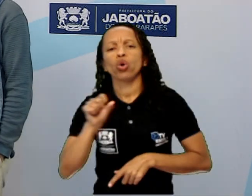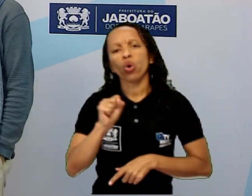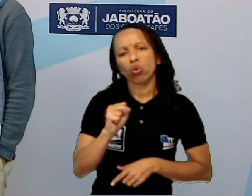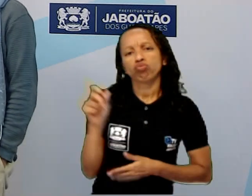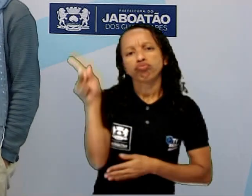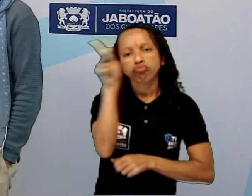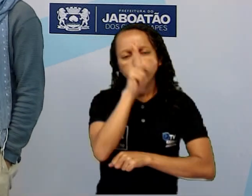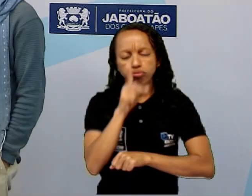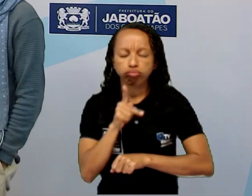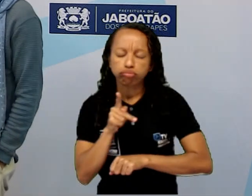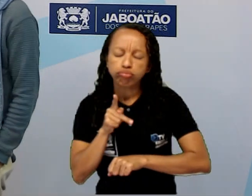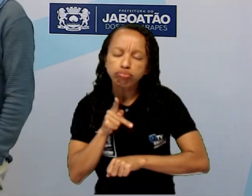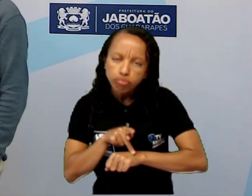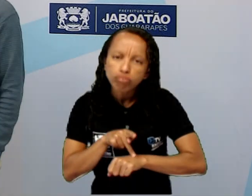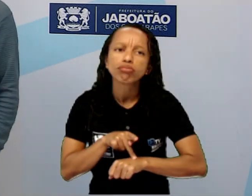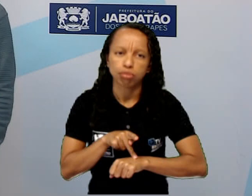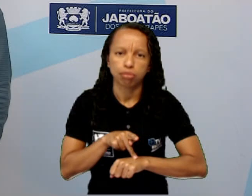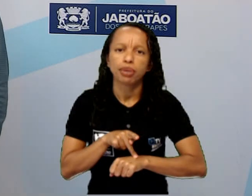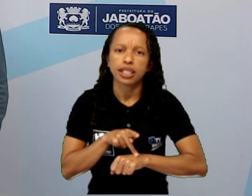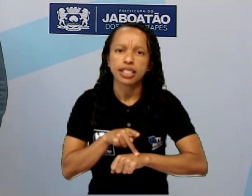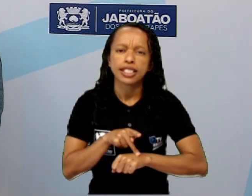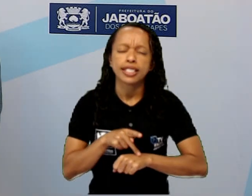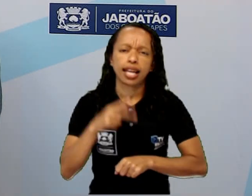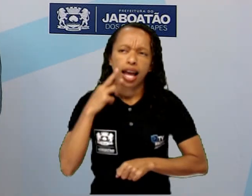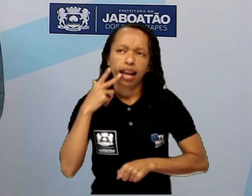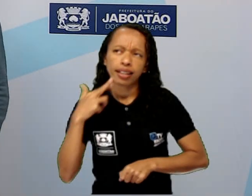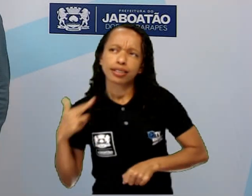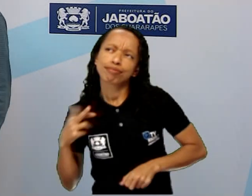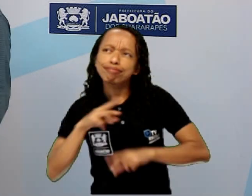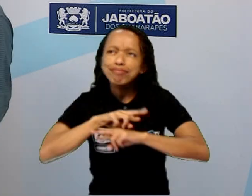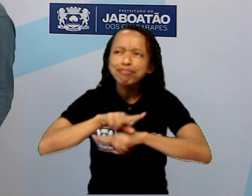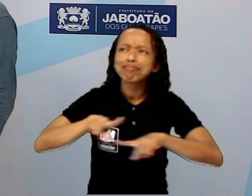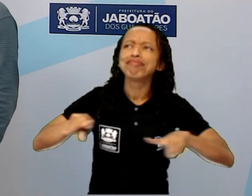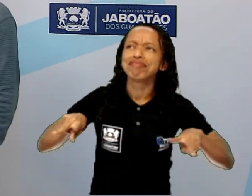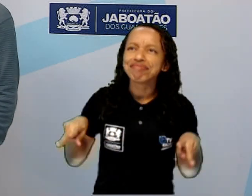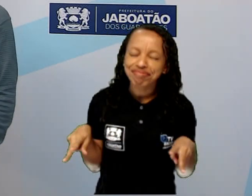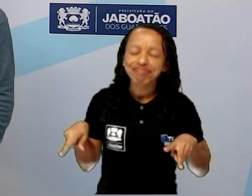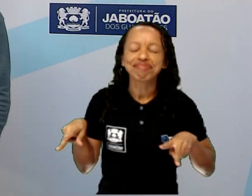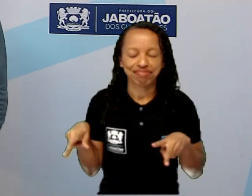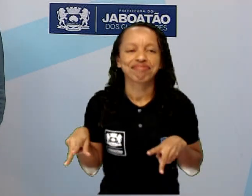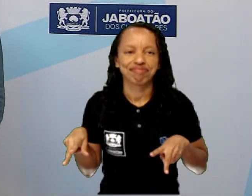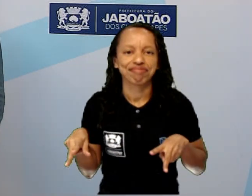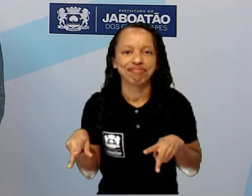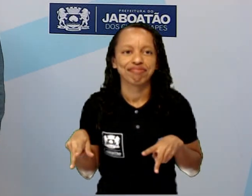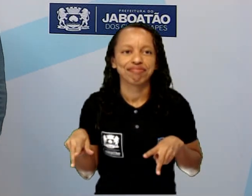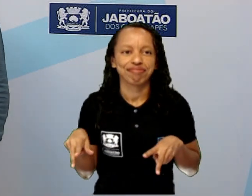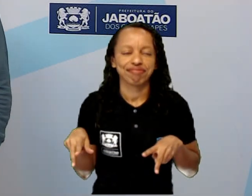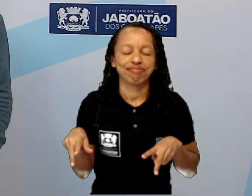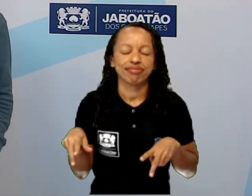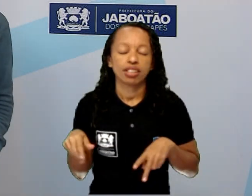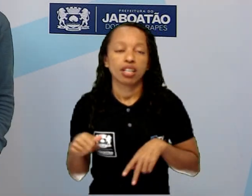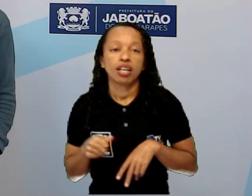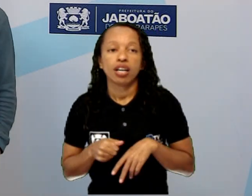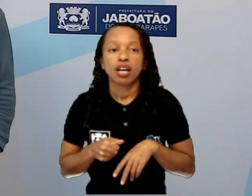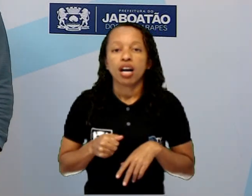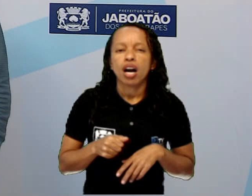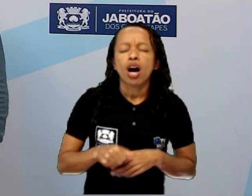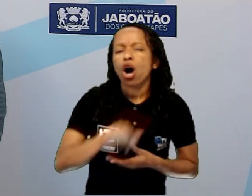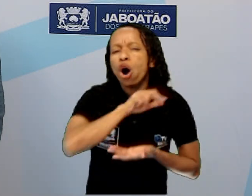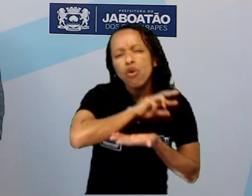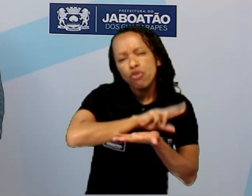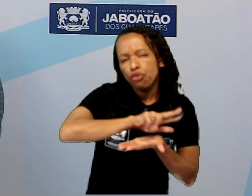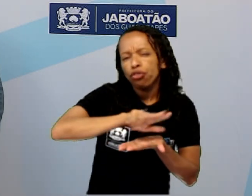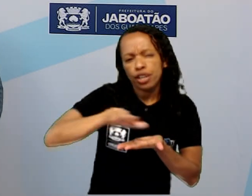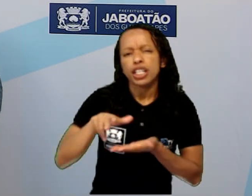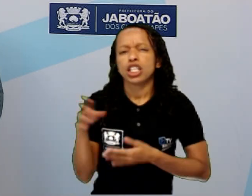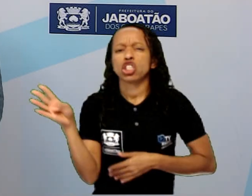de sotaques diferentes, né? Então, tem, por exemplo, Macau é um país, uma região da China que